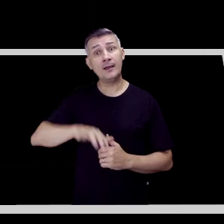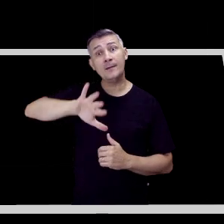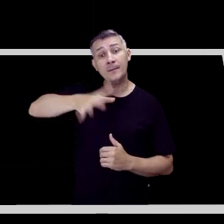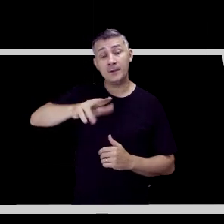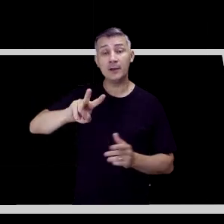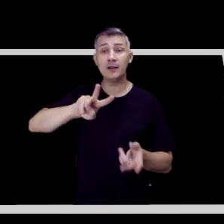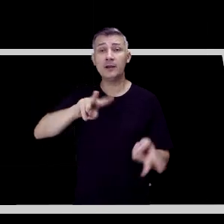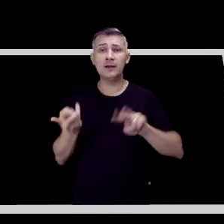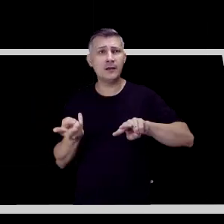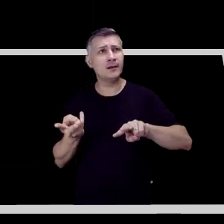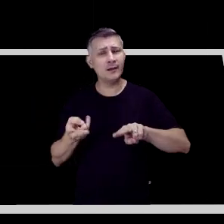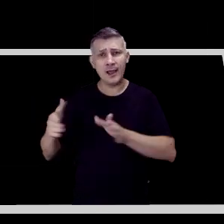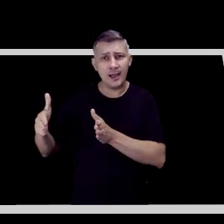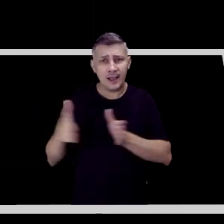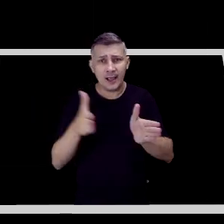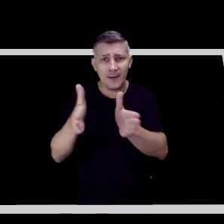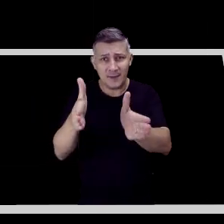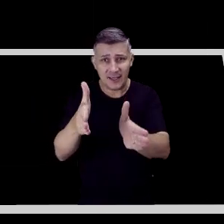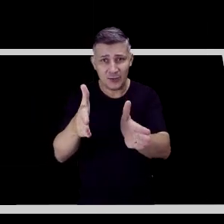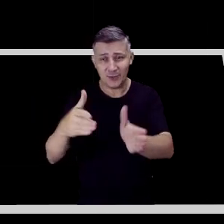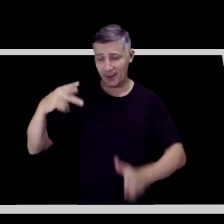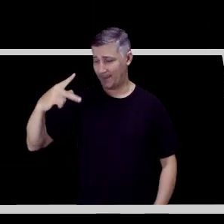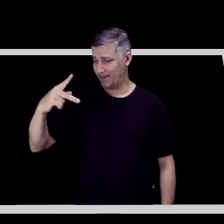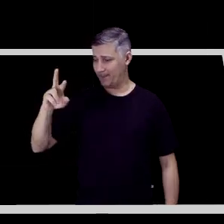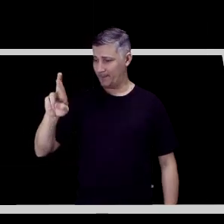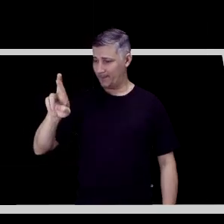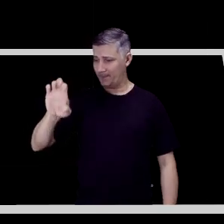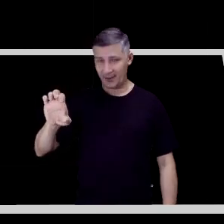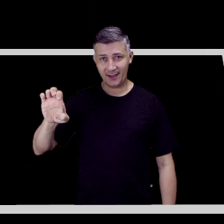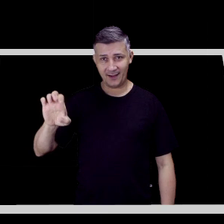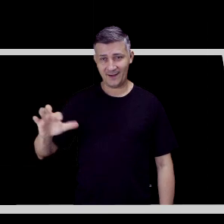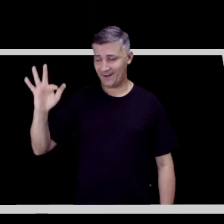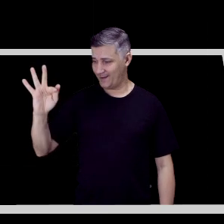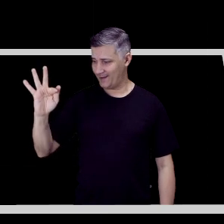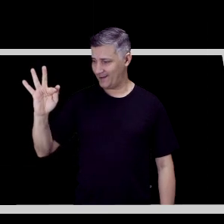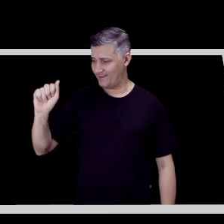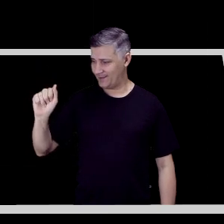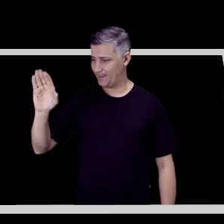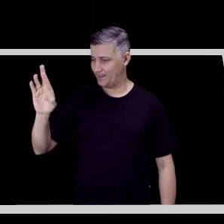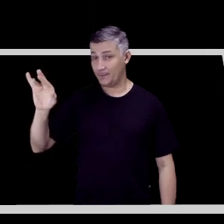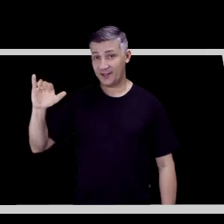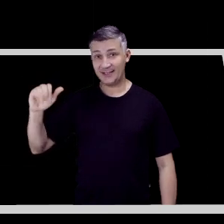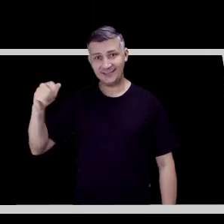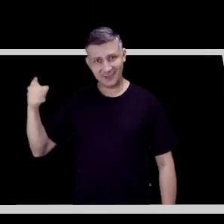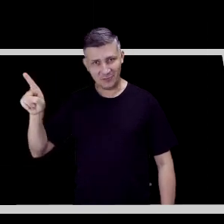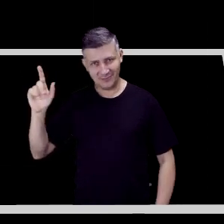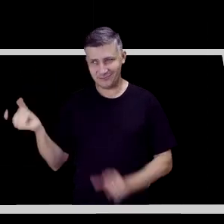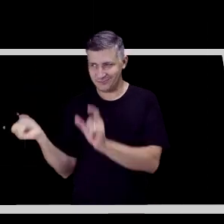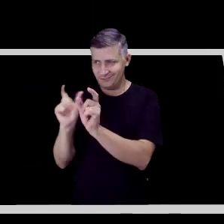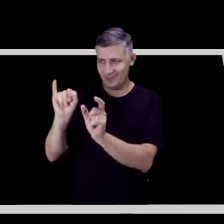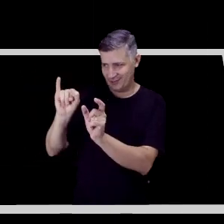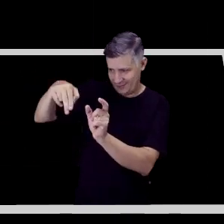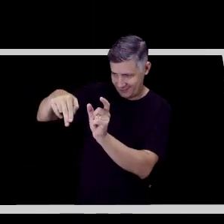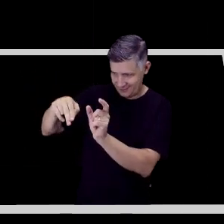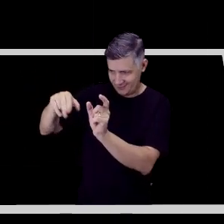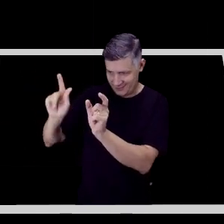assim, mais ou menos traduzido para o português, seria caminhos da pré-fabricação, né? Mas a gente pega o prefab e a gente adiciona o gerúndio, no inglês,